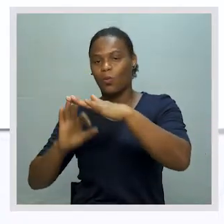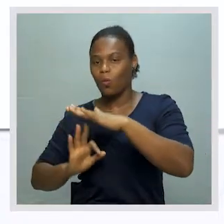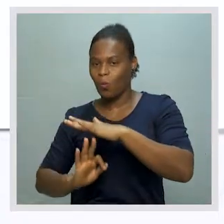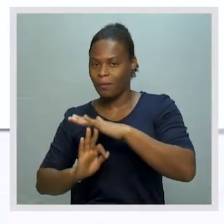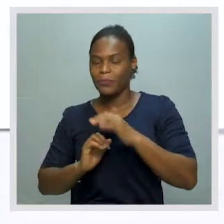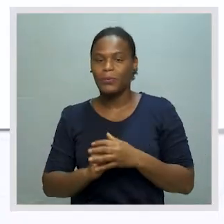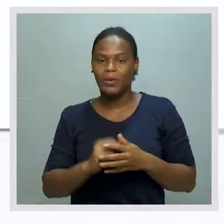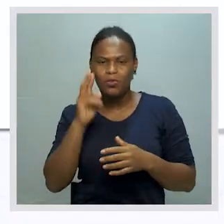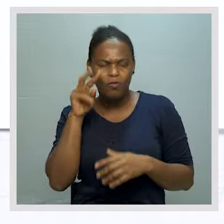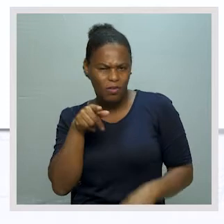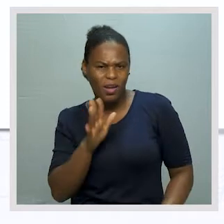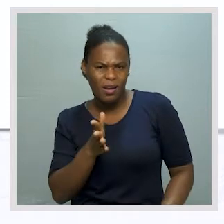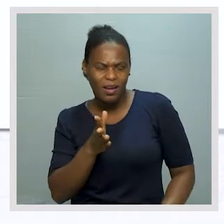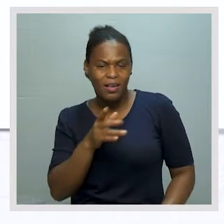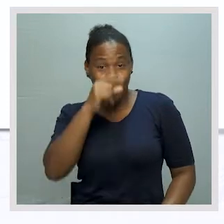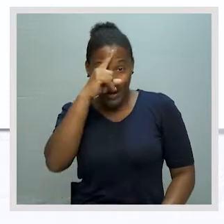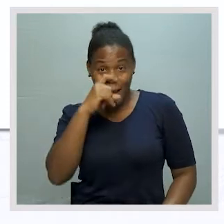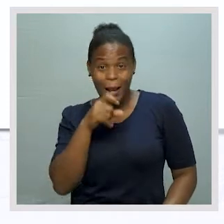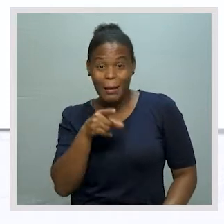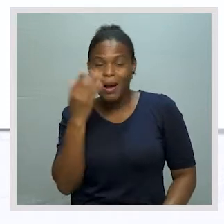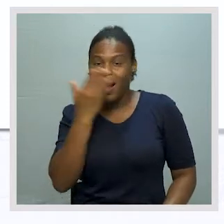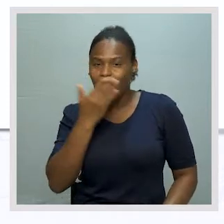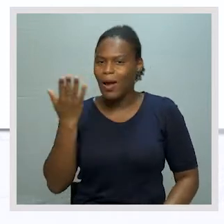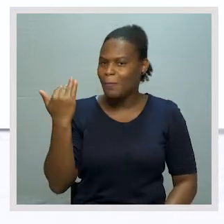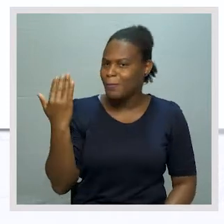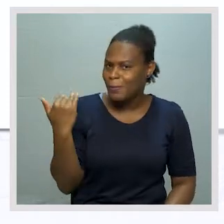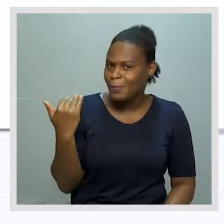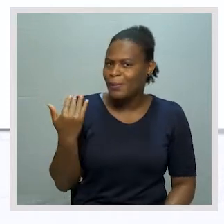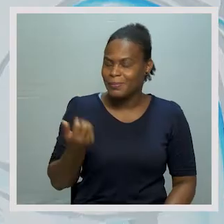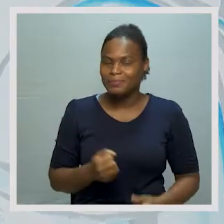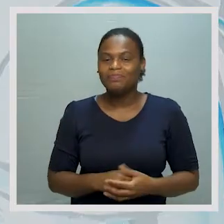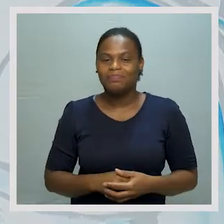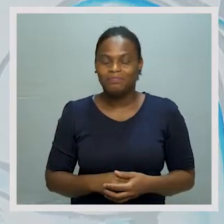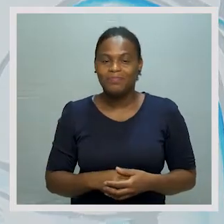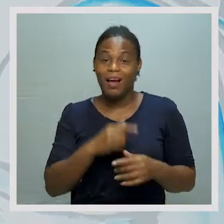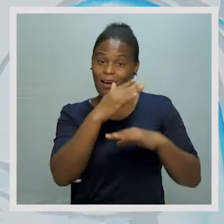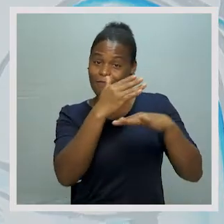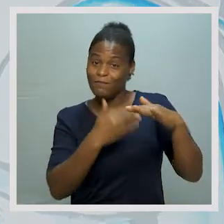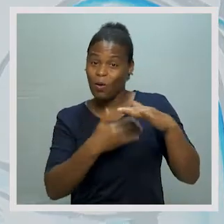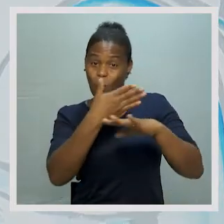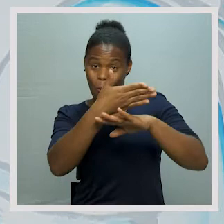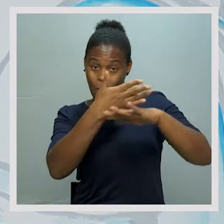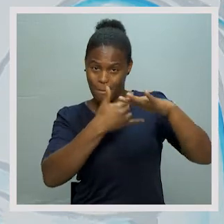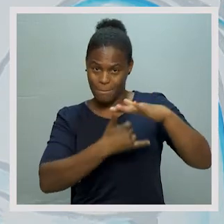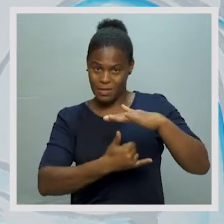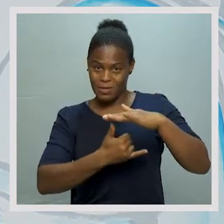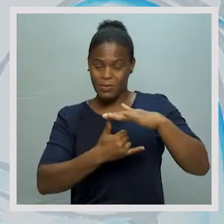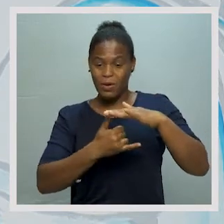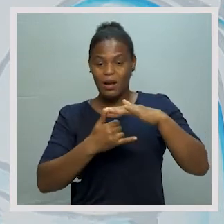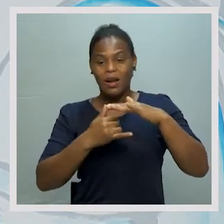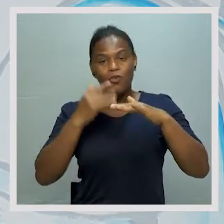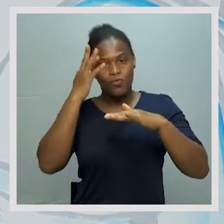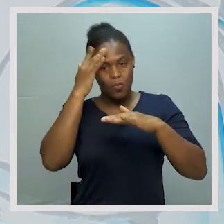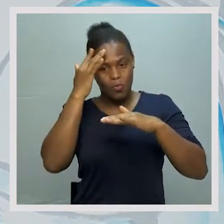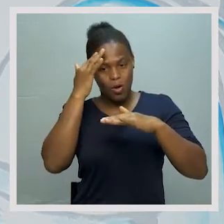3/4. Estão a reparar? Lembrem-se das aulas anteriores? Na fração 1/2, o